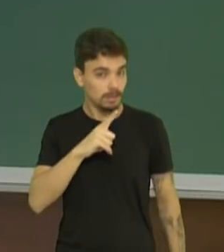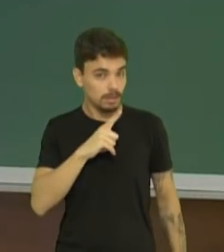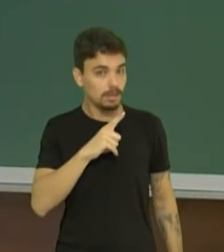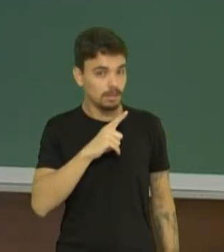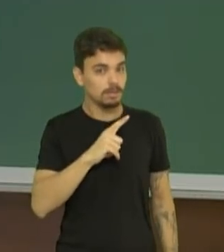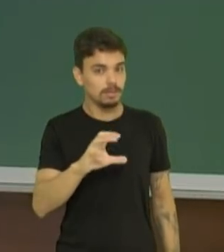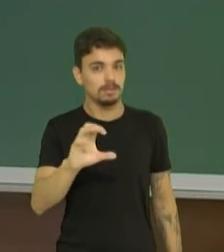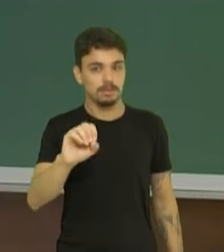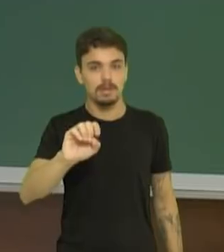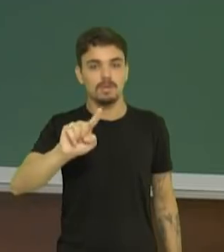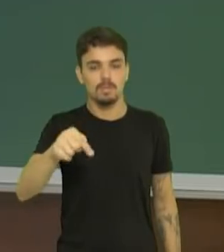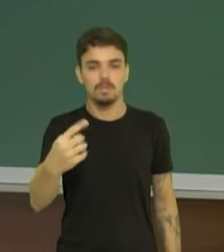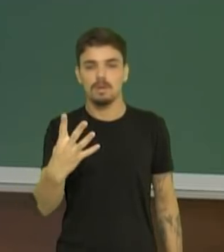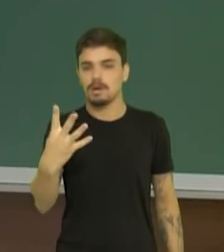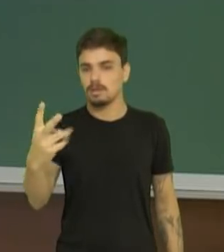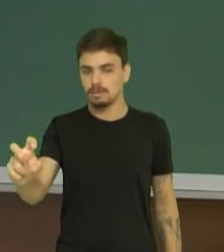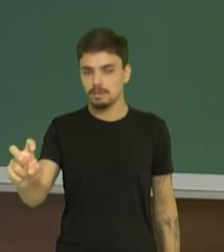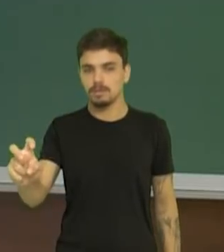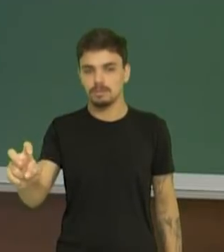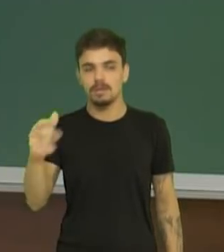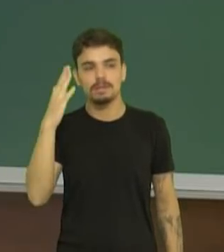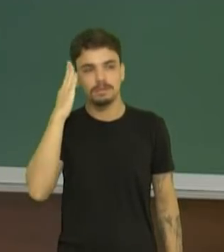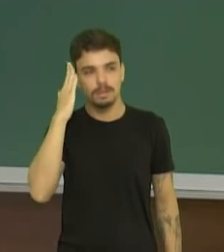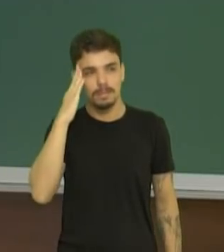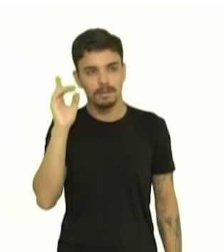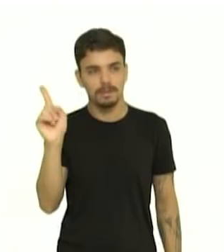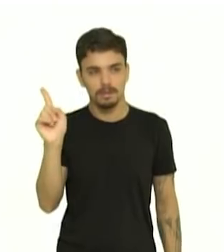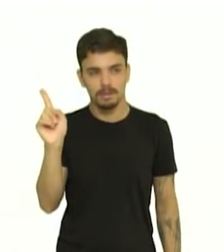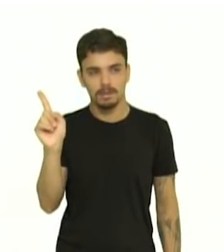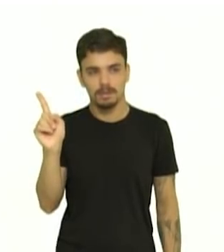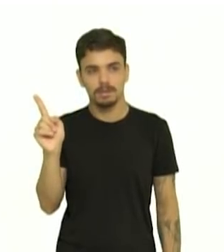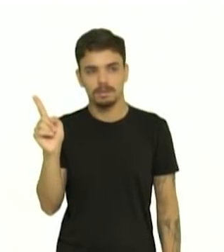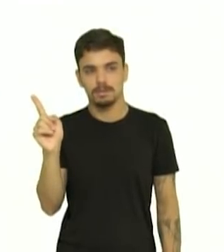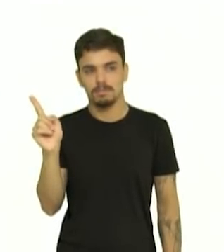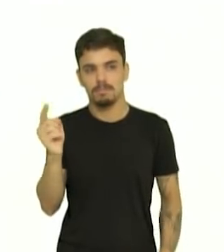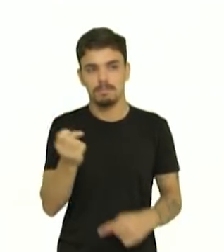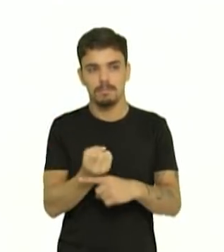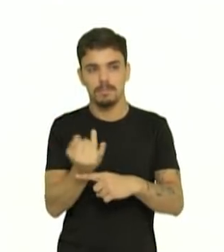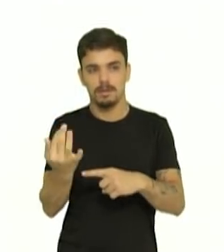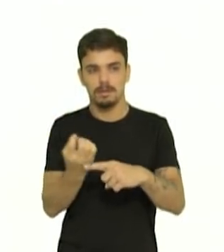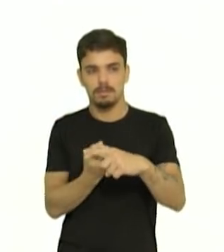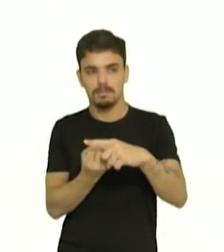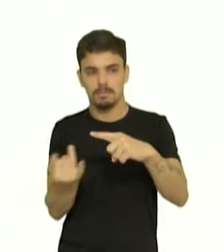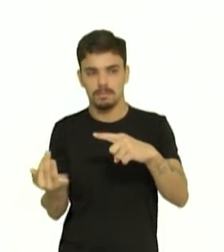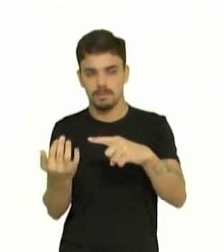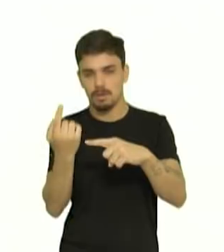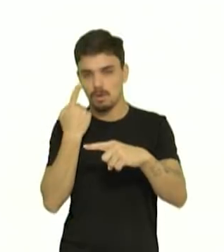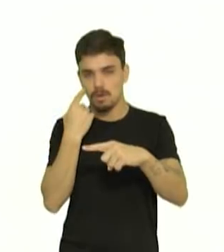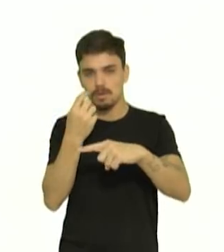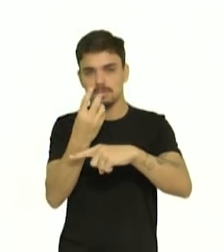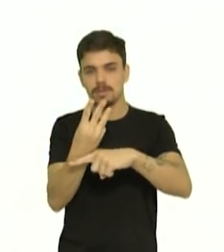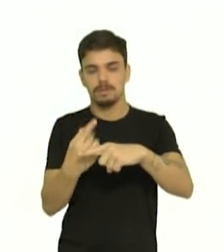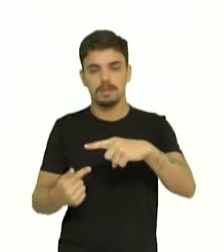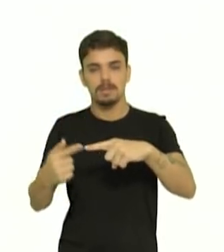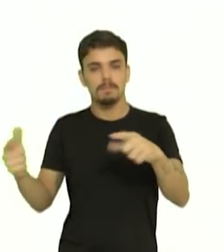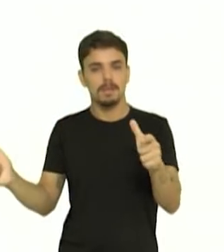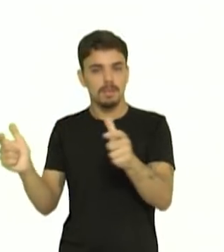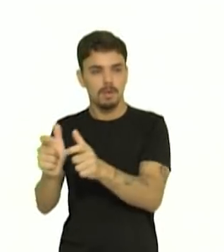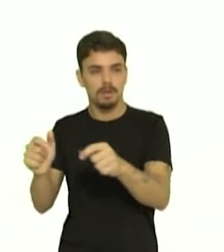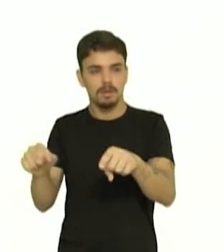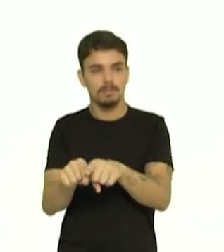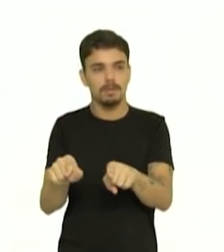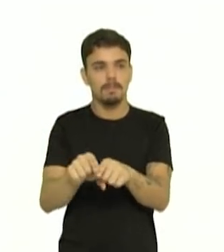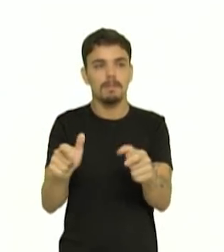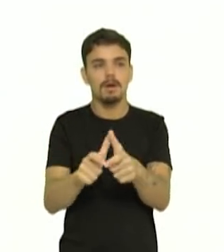ver que o 3/7 é o menor e já é o valor do nosso x da resposta, certo? O menor. O maior número é aquele que vai ficar